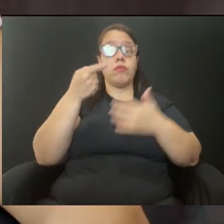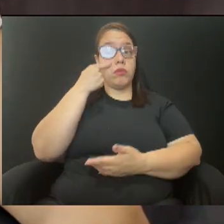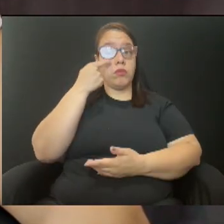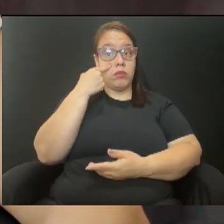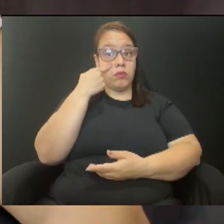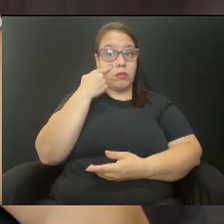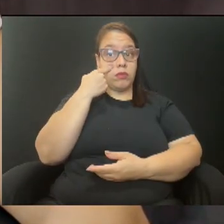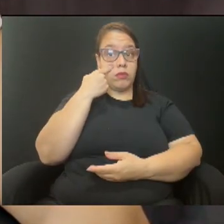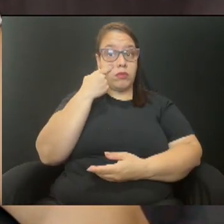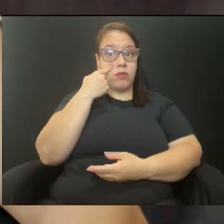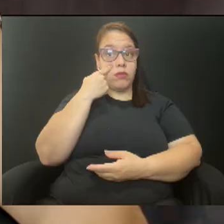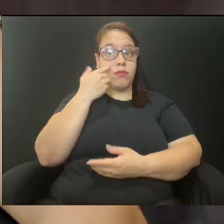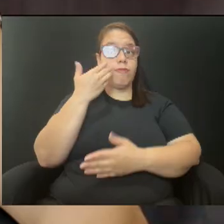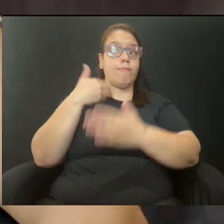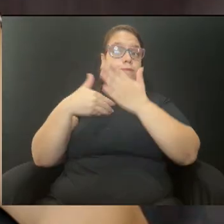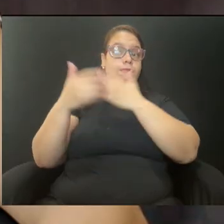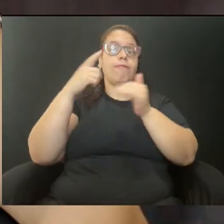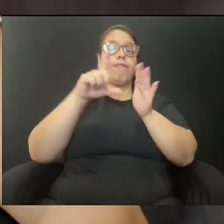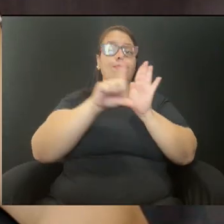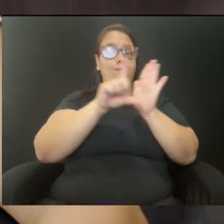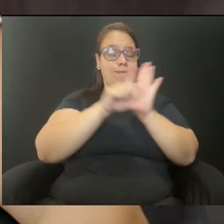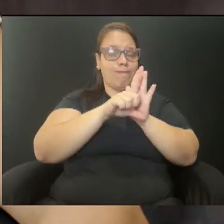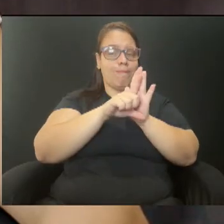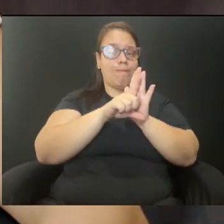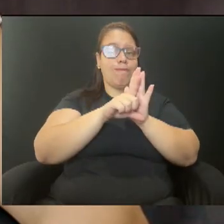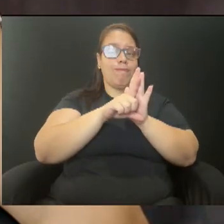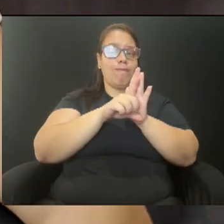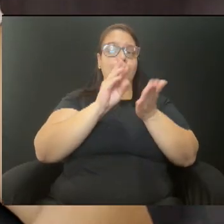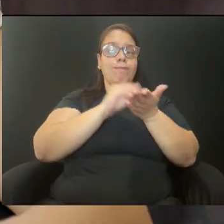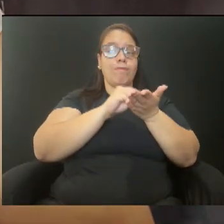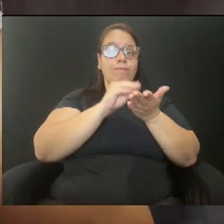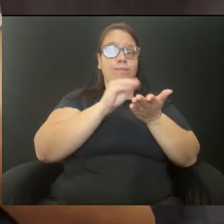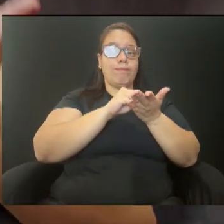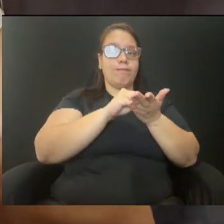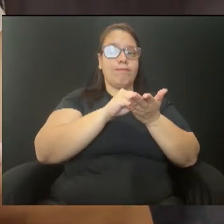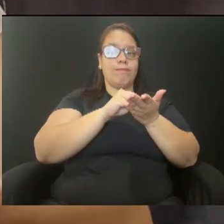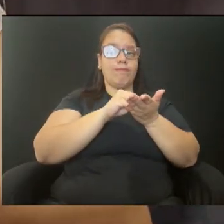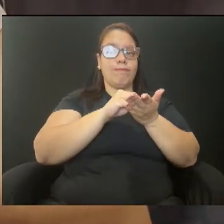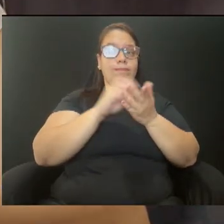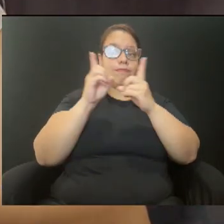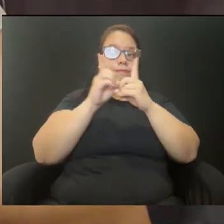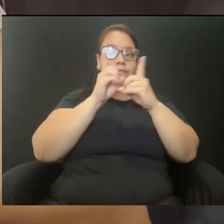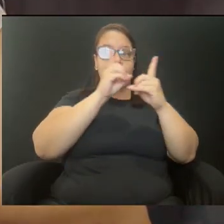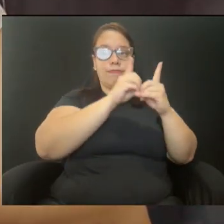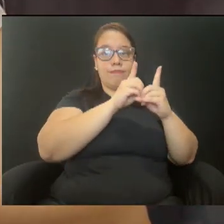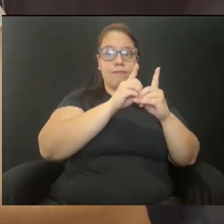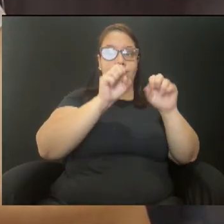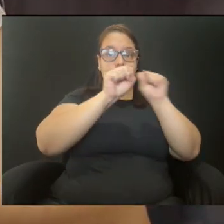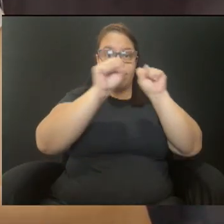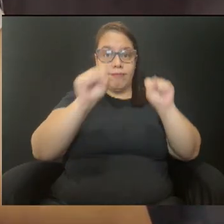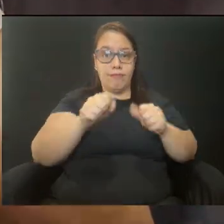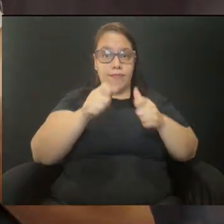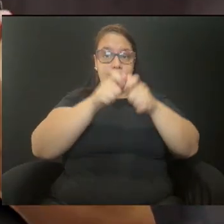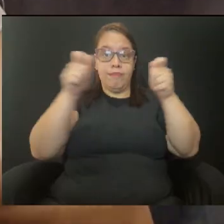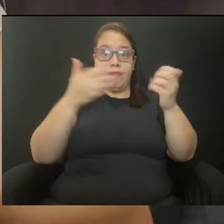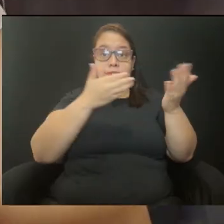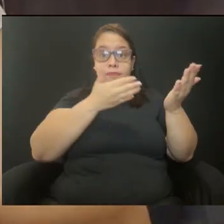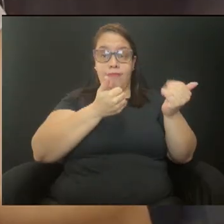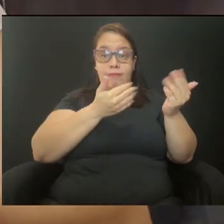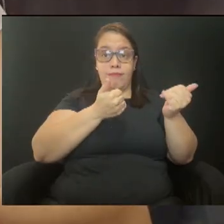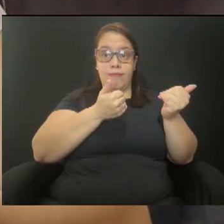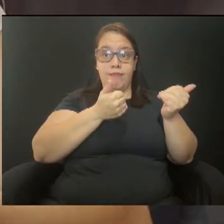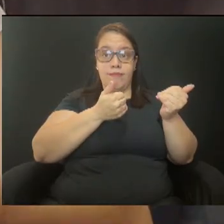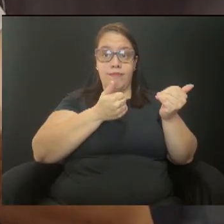retrocesso na legislação, porque falta ainda a gente atender e ter uma visão mais ampla para esse jovem, que ele está